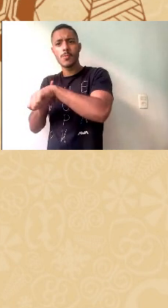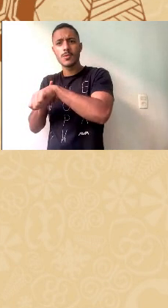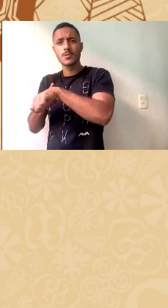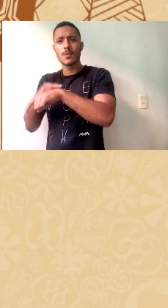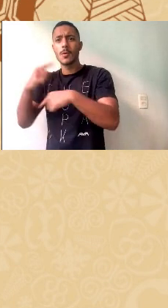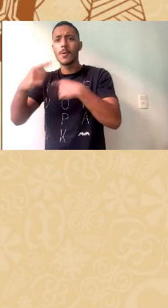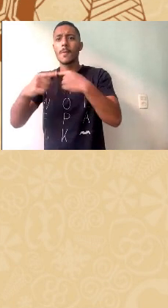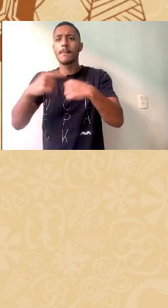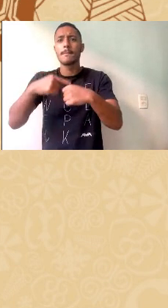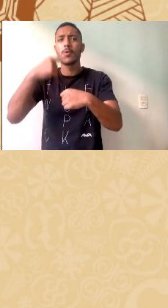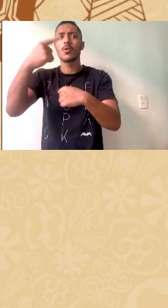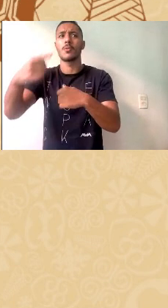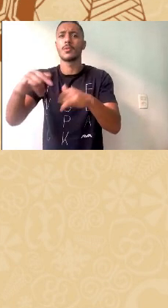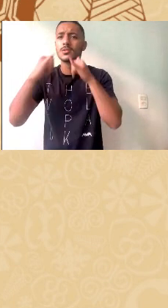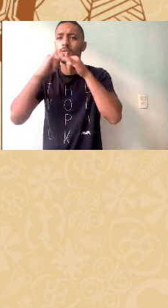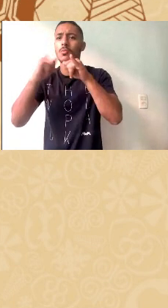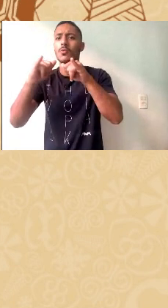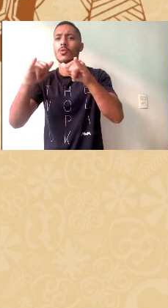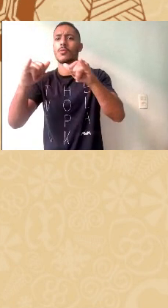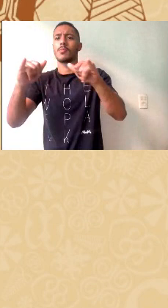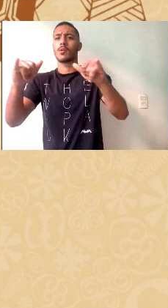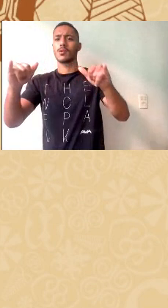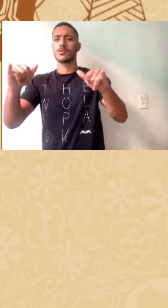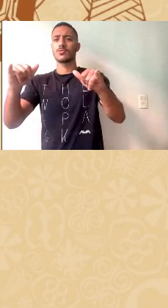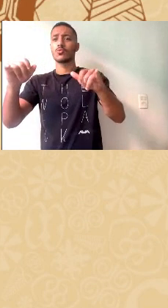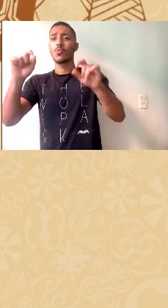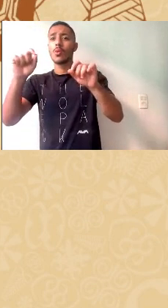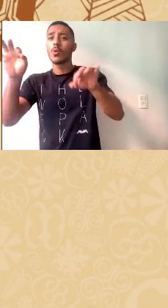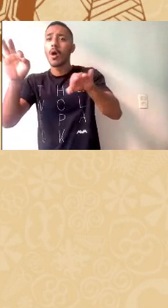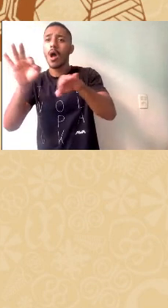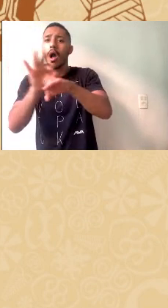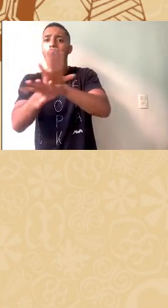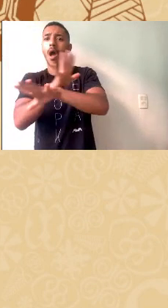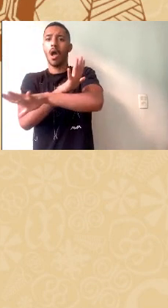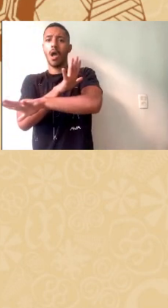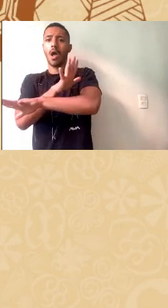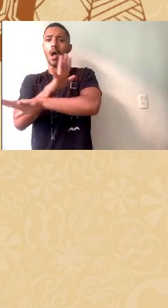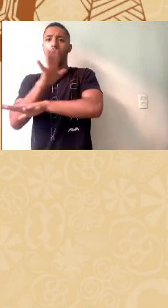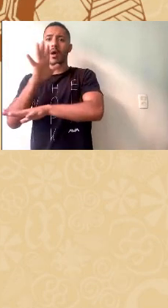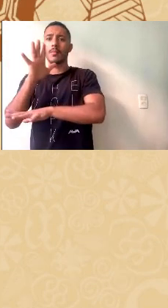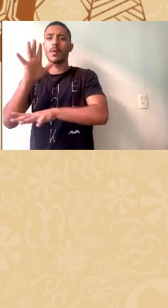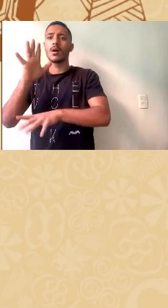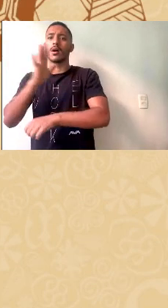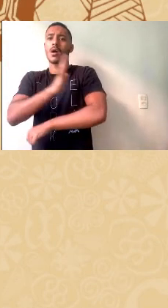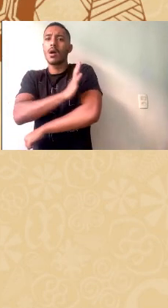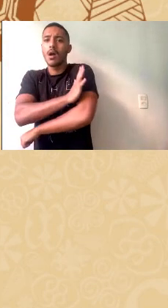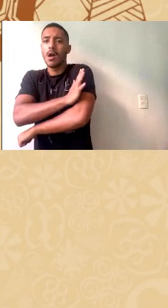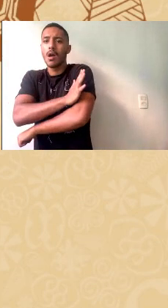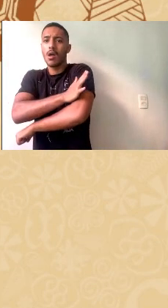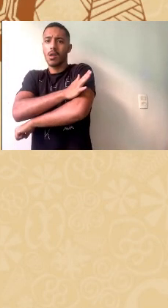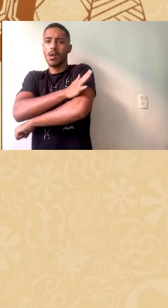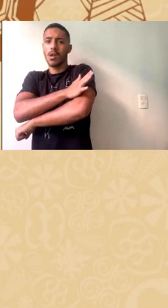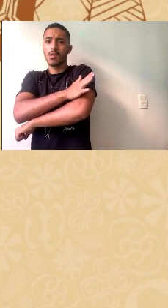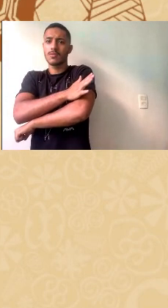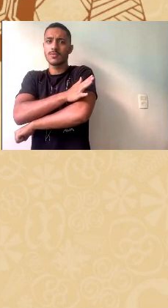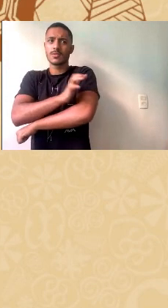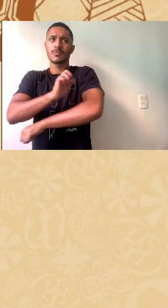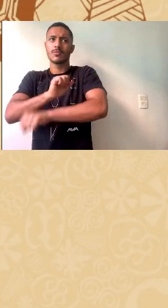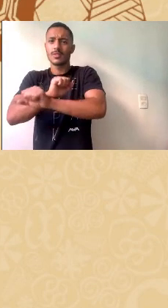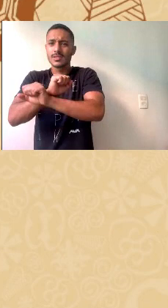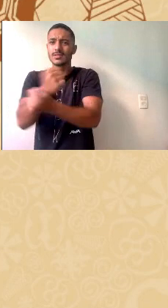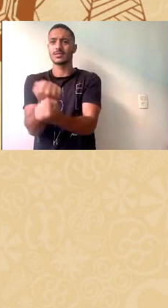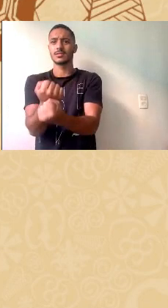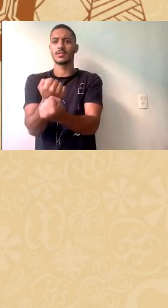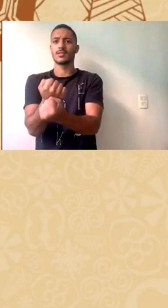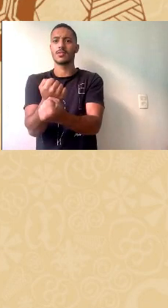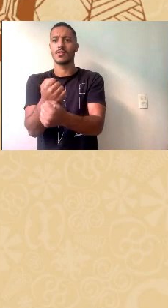né, um ano após a abolição da escravatura, o que ele vai pontuar, né, que a gente vai identificar que o novo sistema político ele